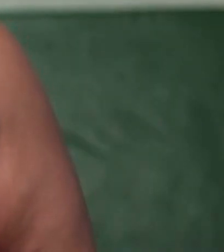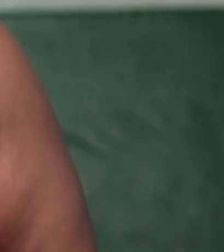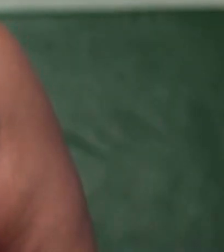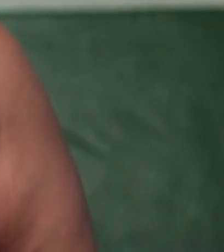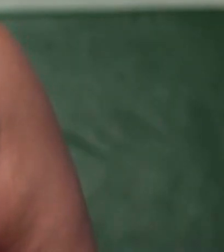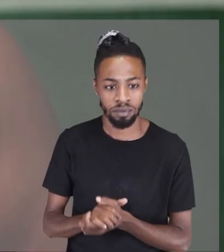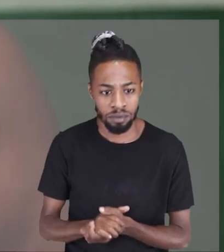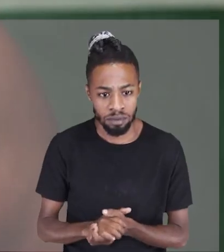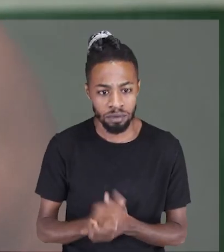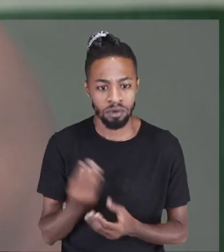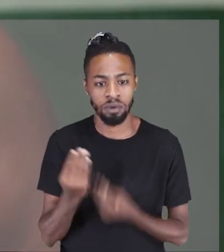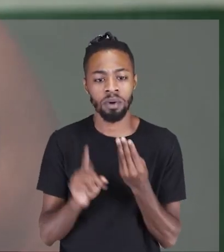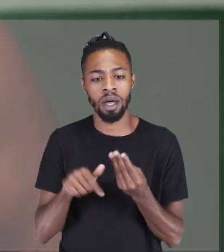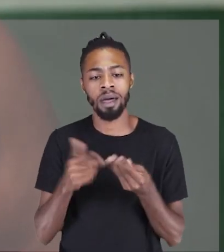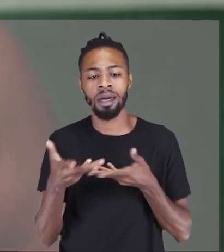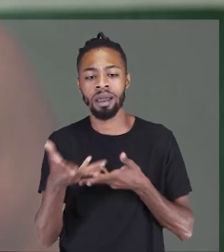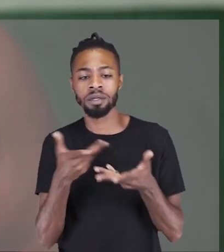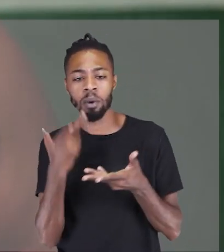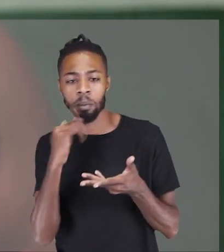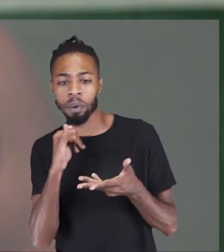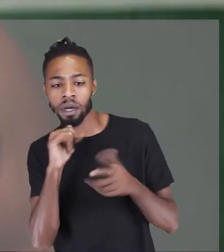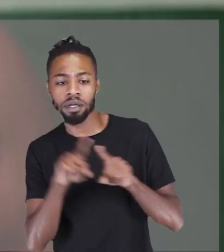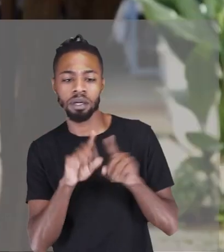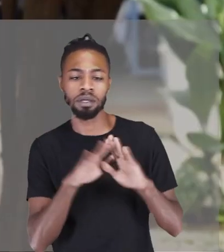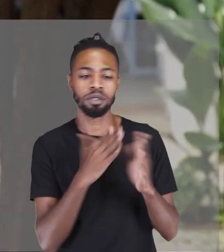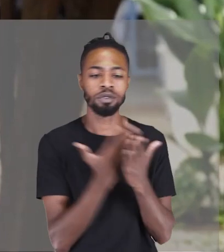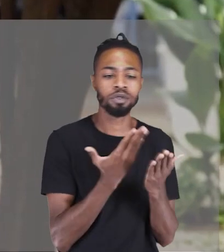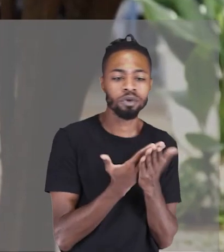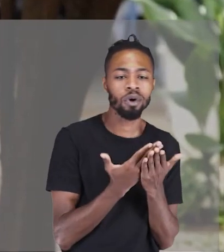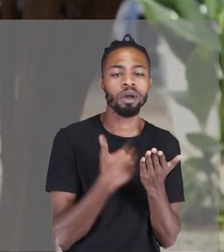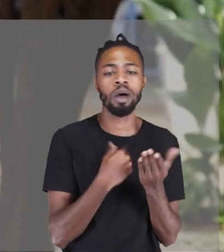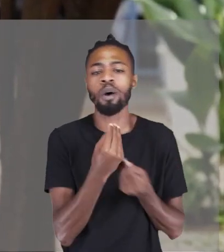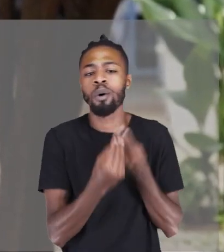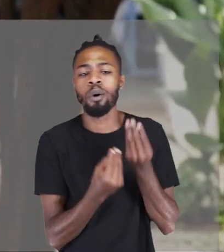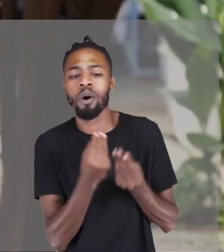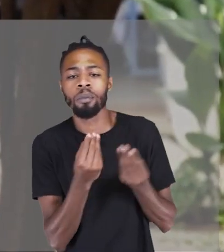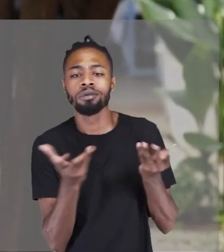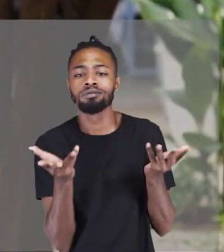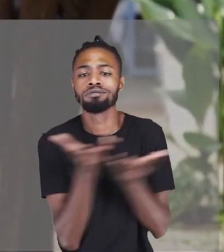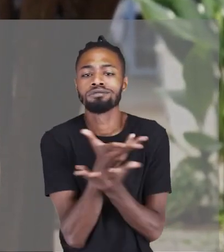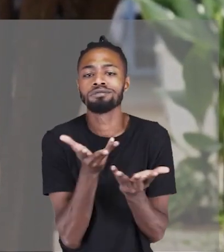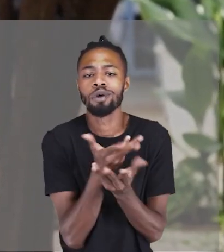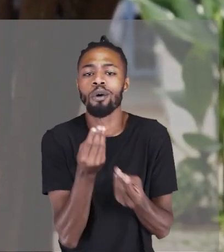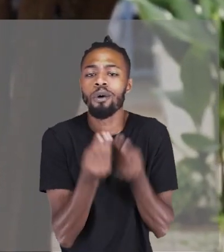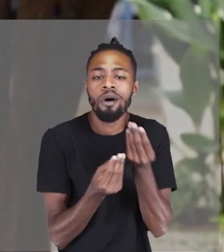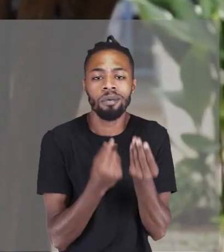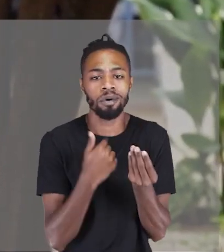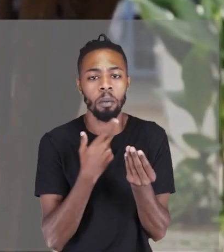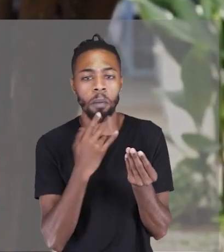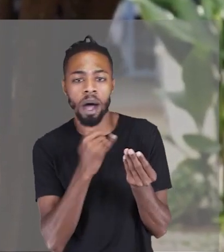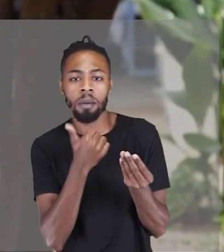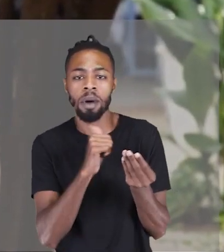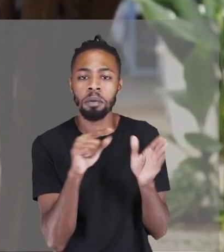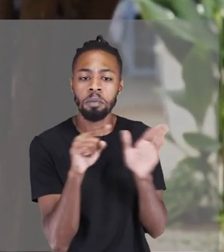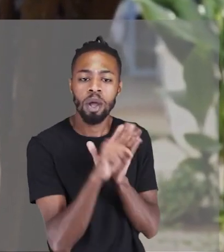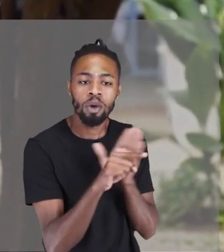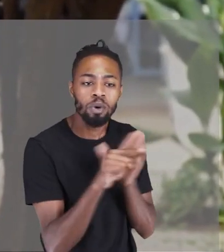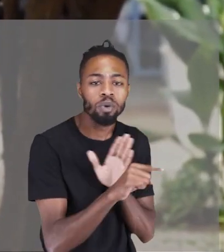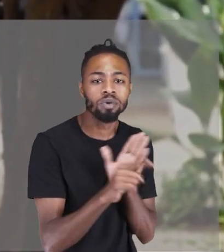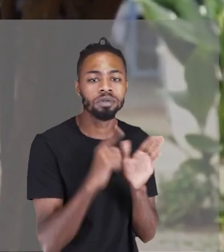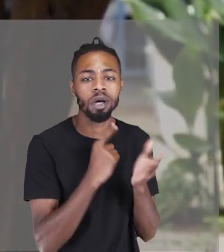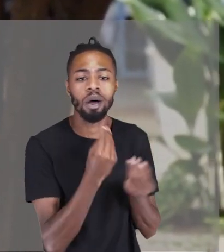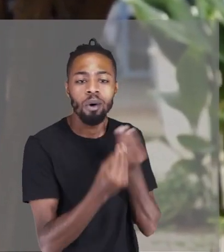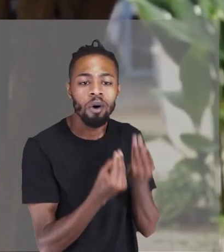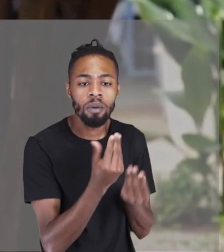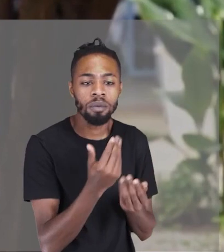Tem autonomia para se virar e fazer as coisas, e isso não acontece. Como que é a relação de vocês com os pais na escola, assim? Eles